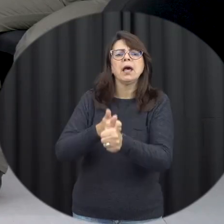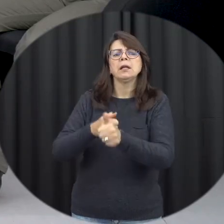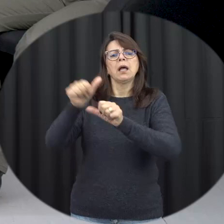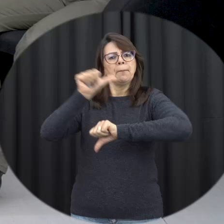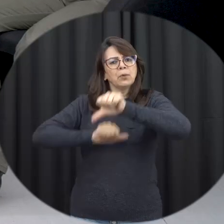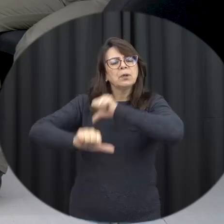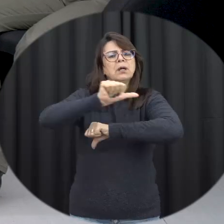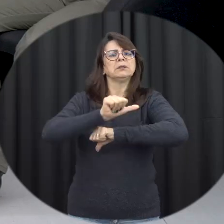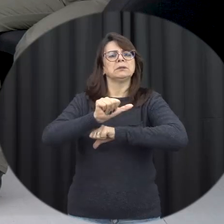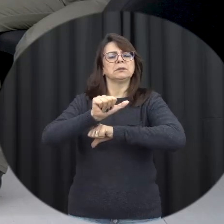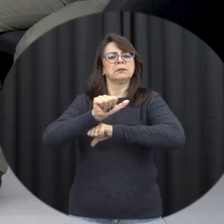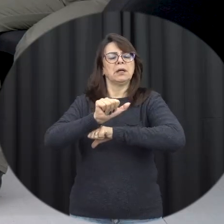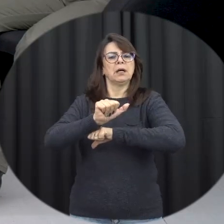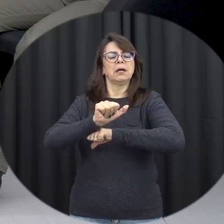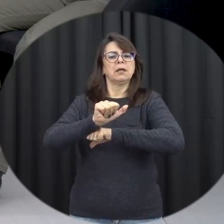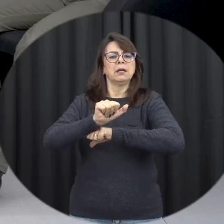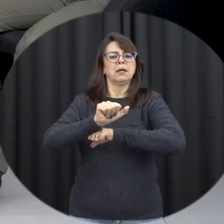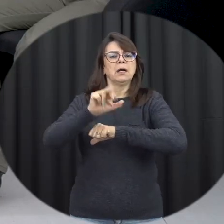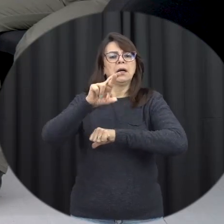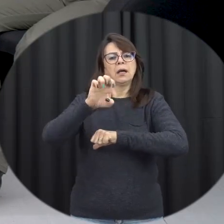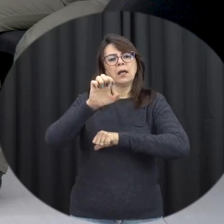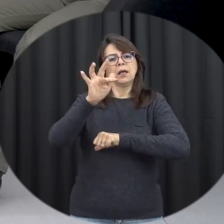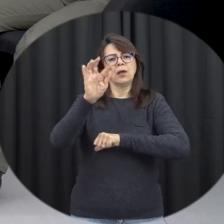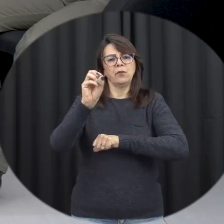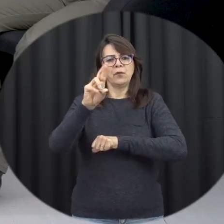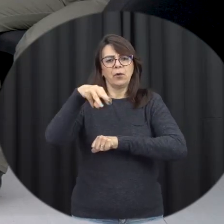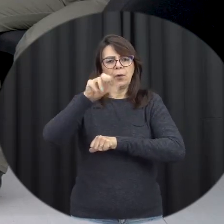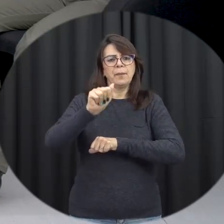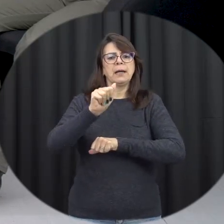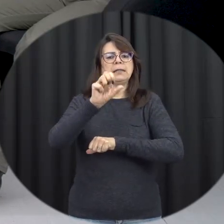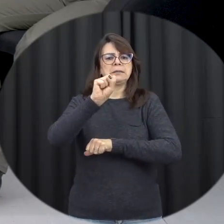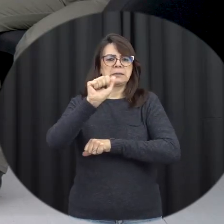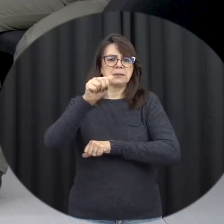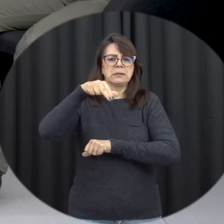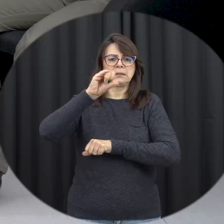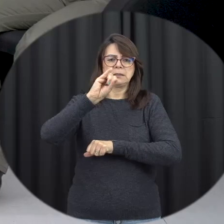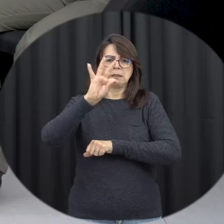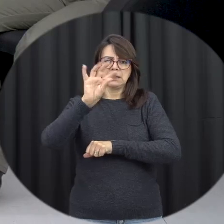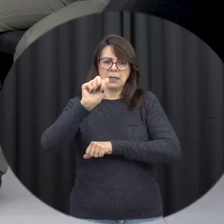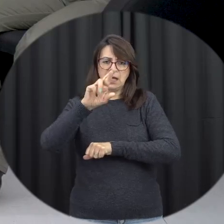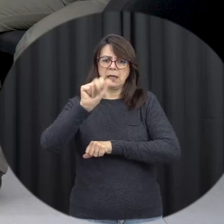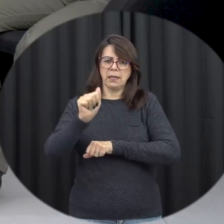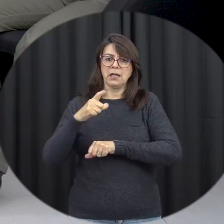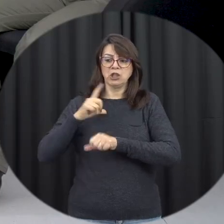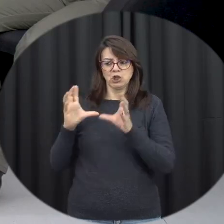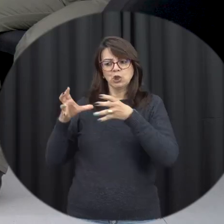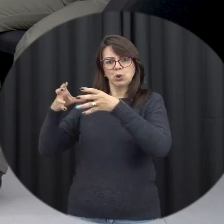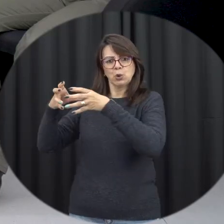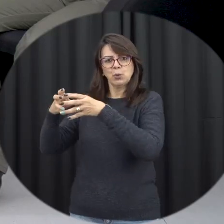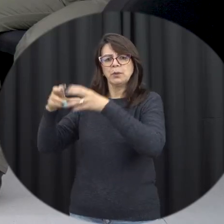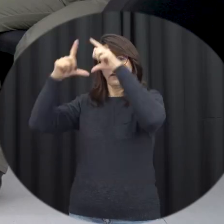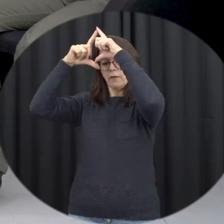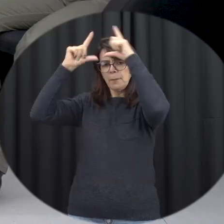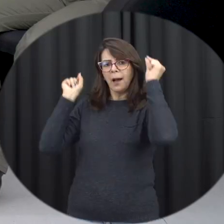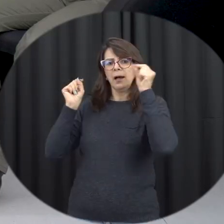acompanhando a reforma sanitária de saúde para todos. Então, foi criado esse curso, a gente tinha profissionais da enfermagem, da